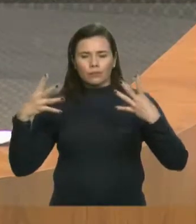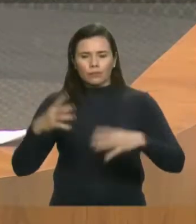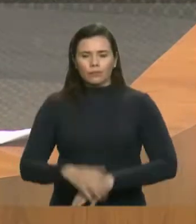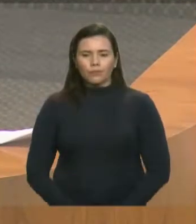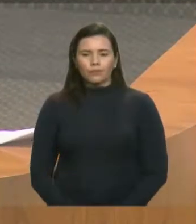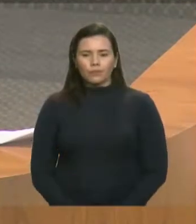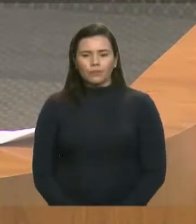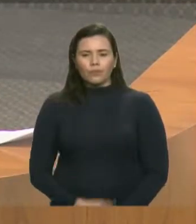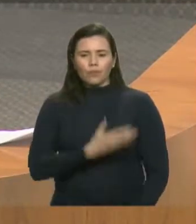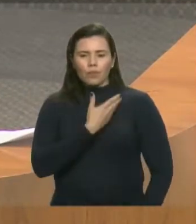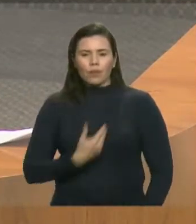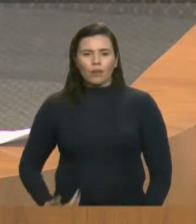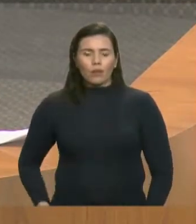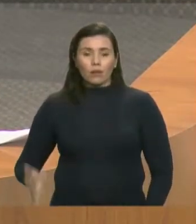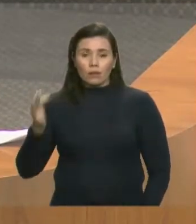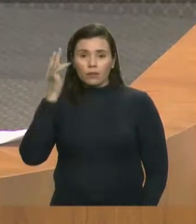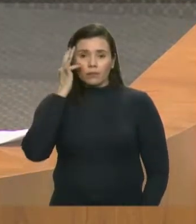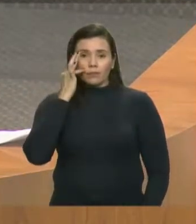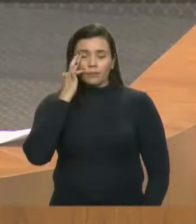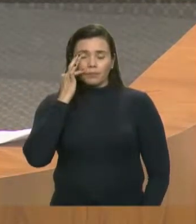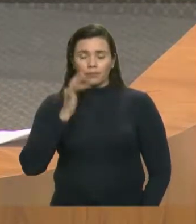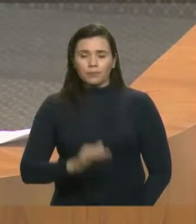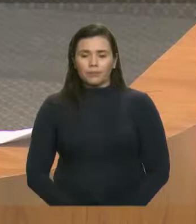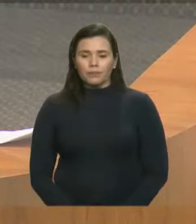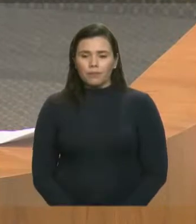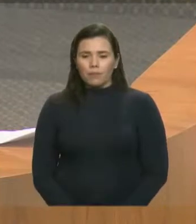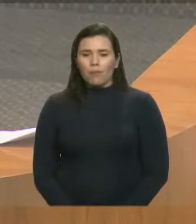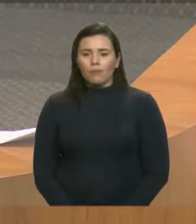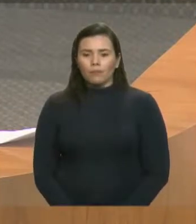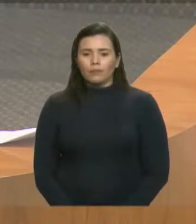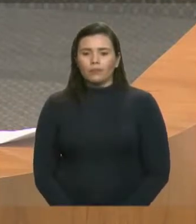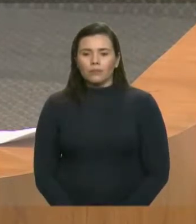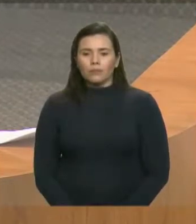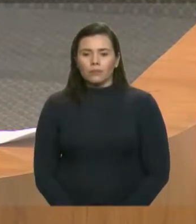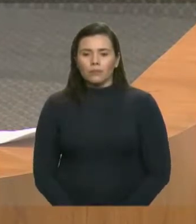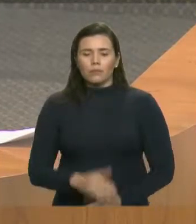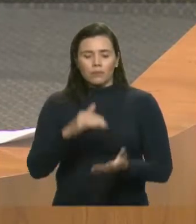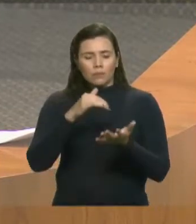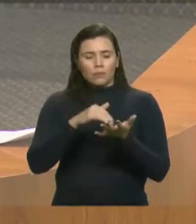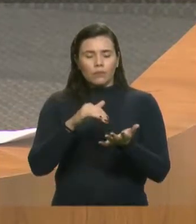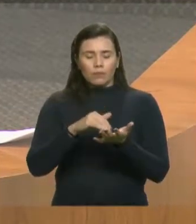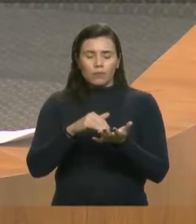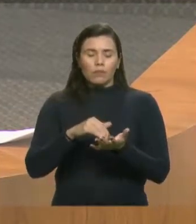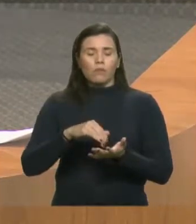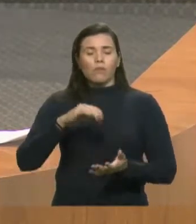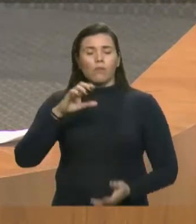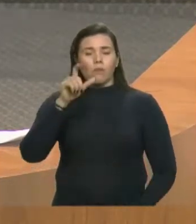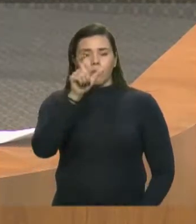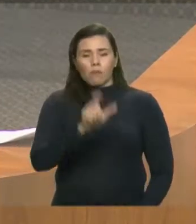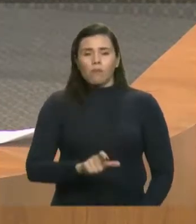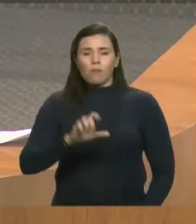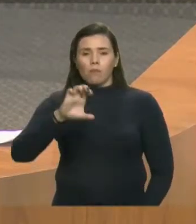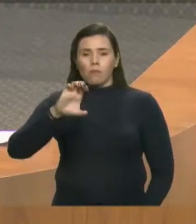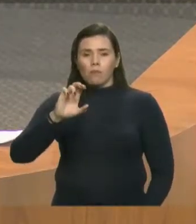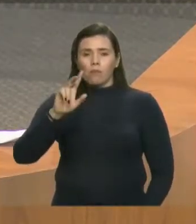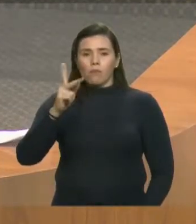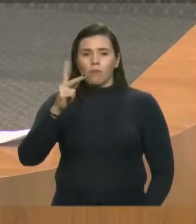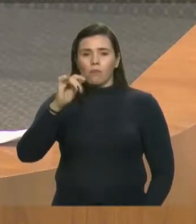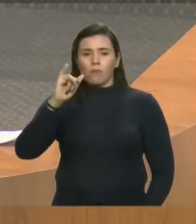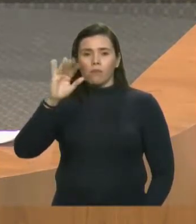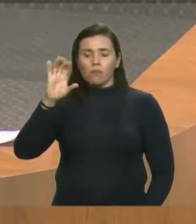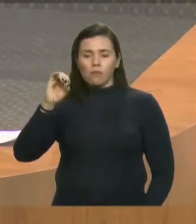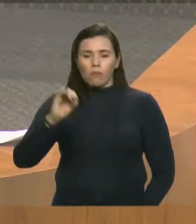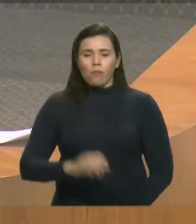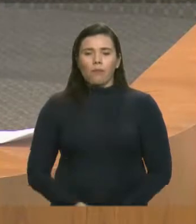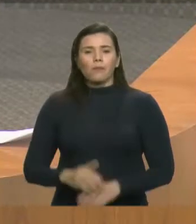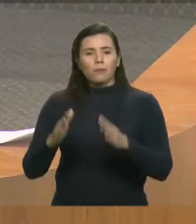Dino, através do secretário Chico Gonçalves, pediu à FUNAI e